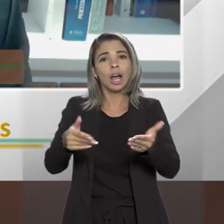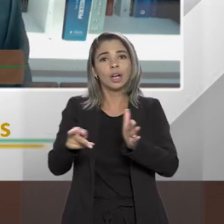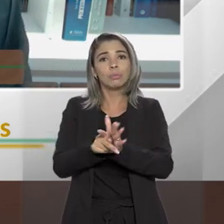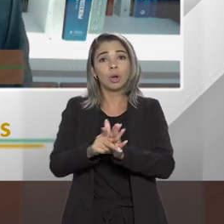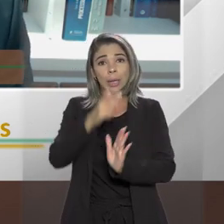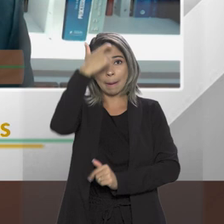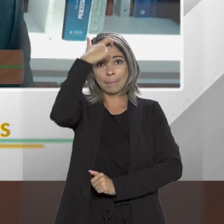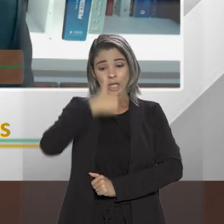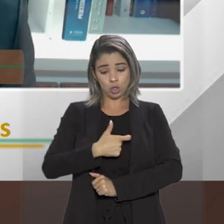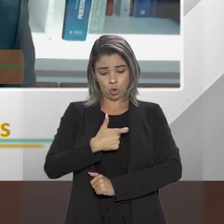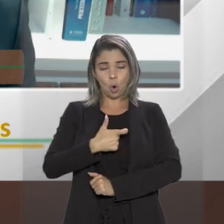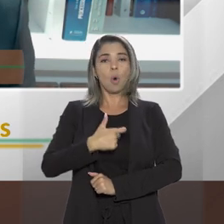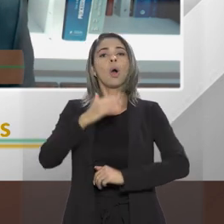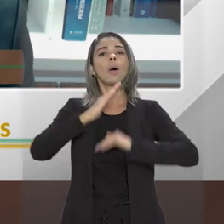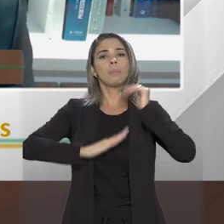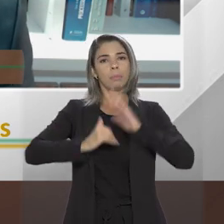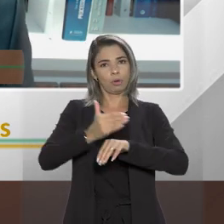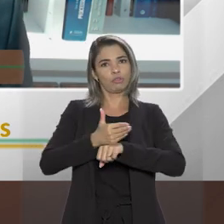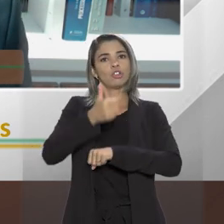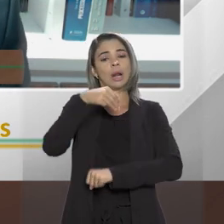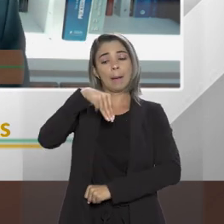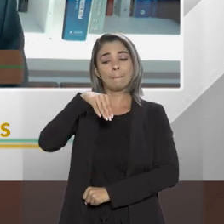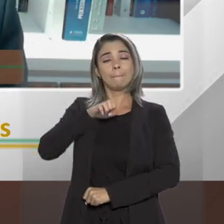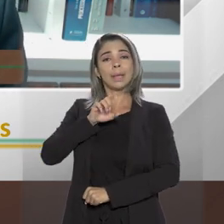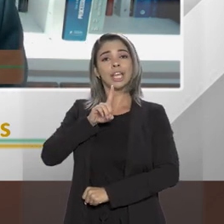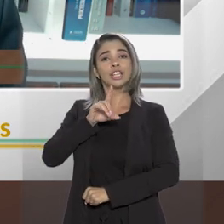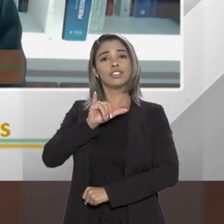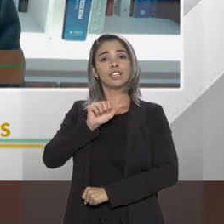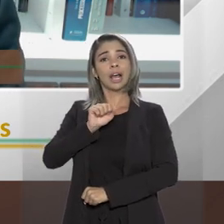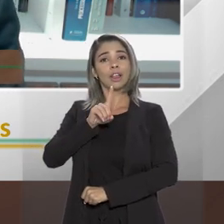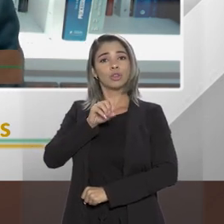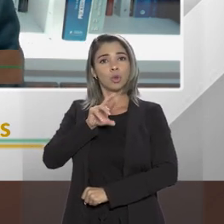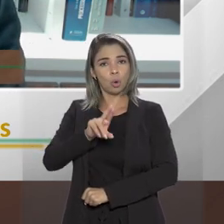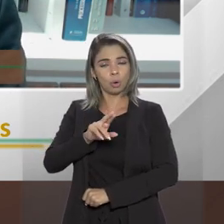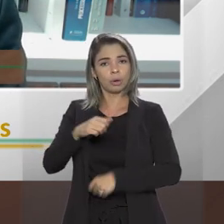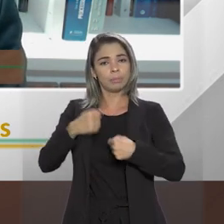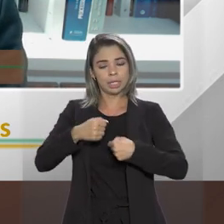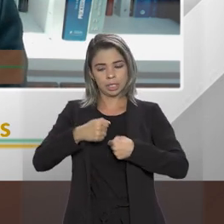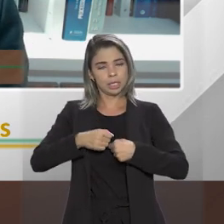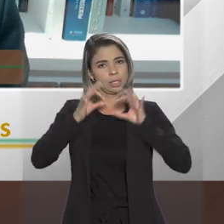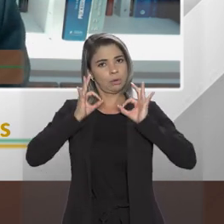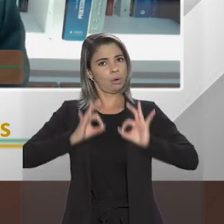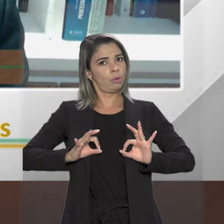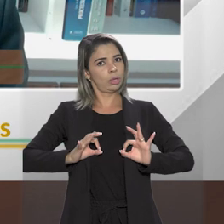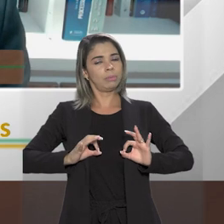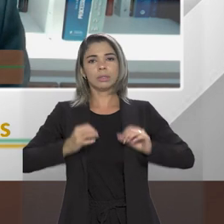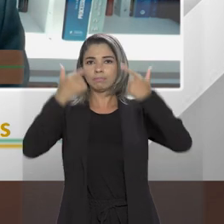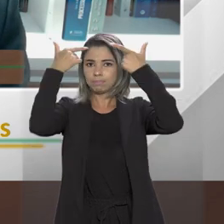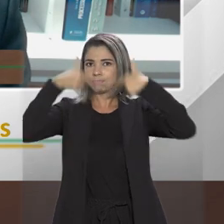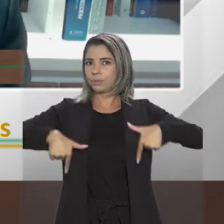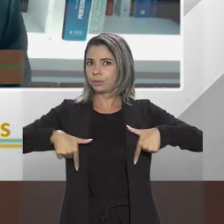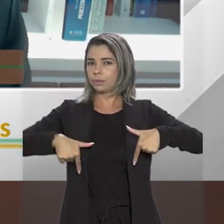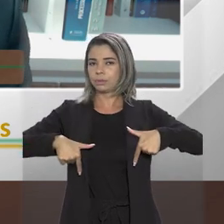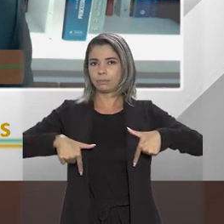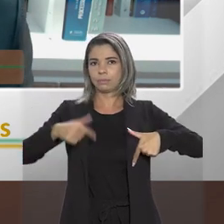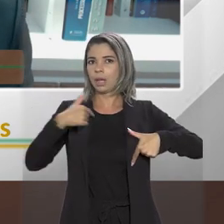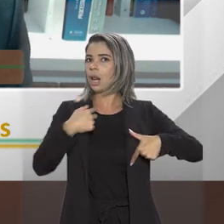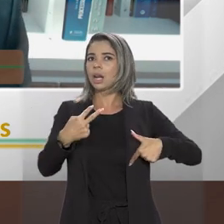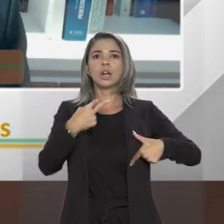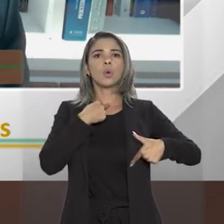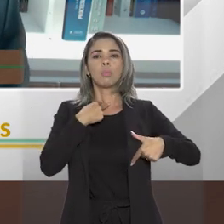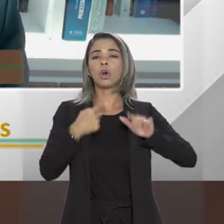mediador, que, ao contrário do conciliador, tem que adotar uma postura passiva. O mediador, então, ele não